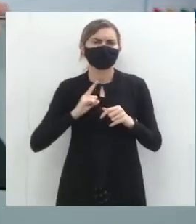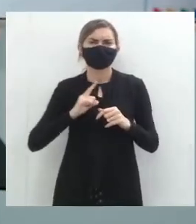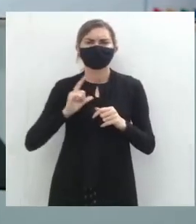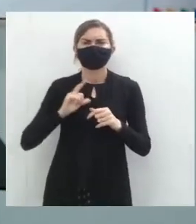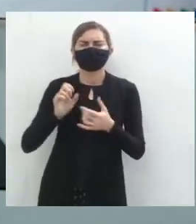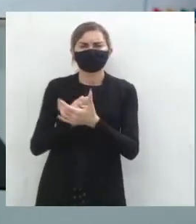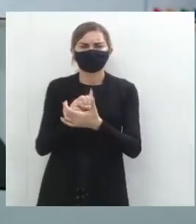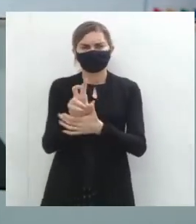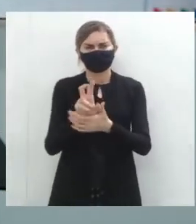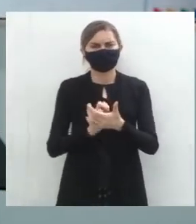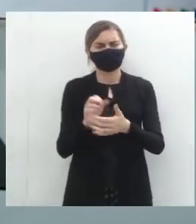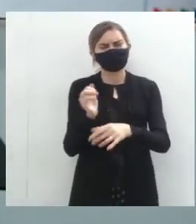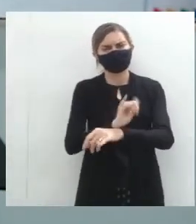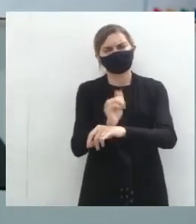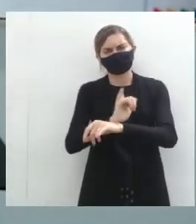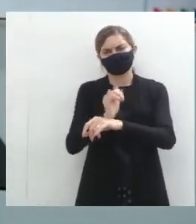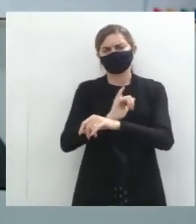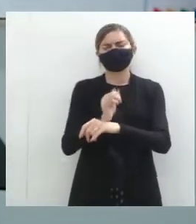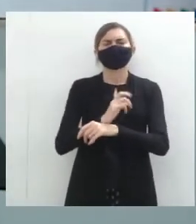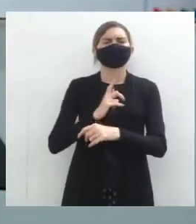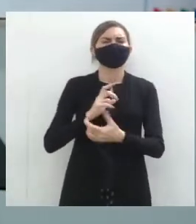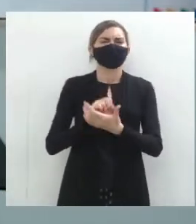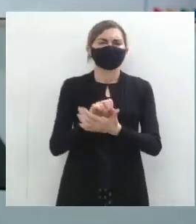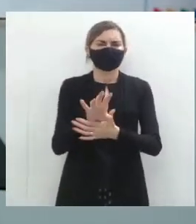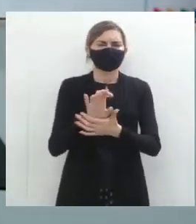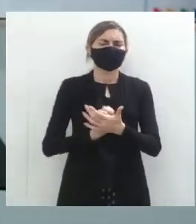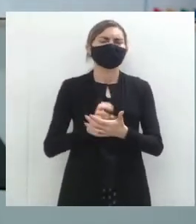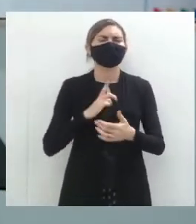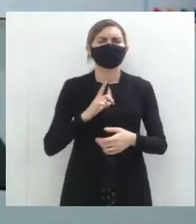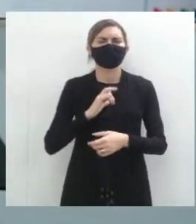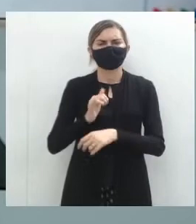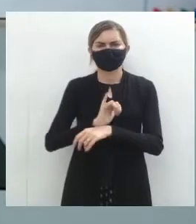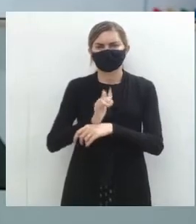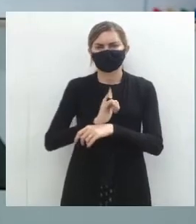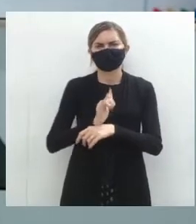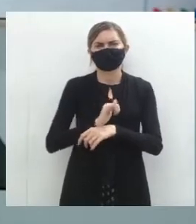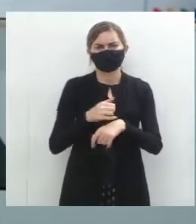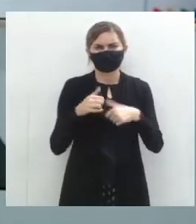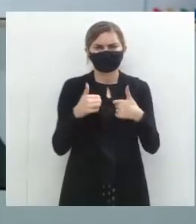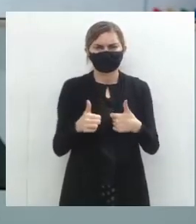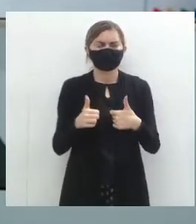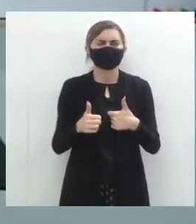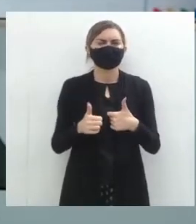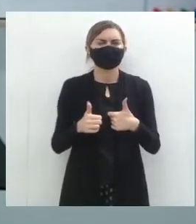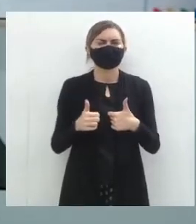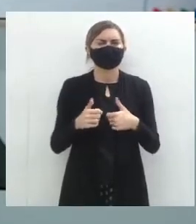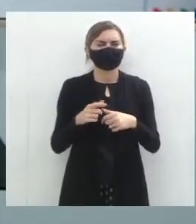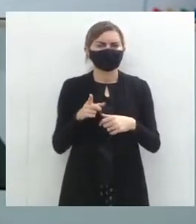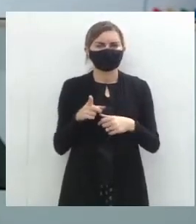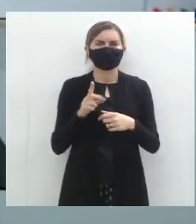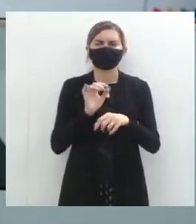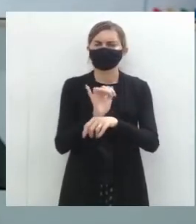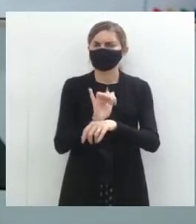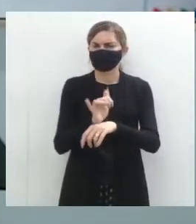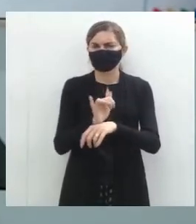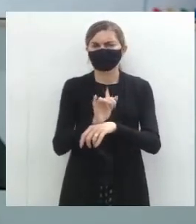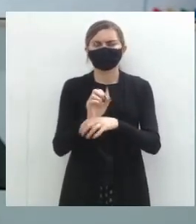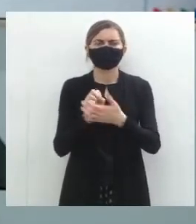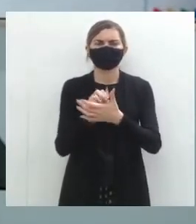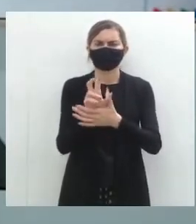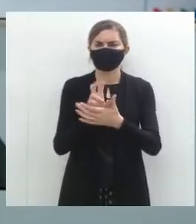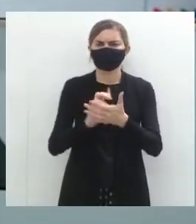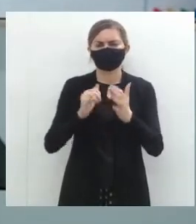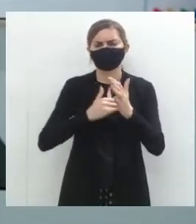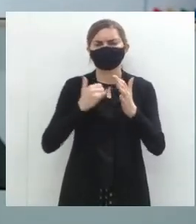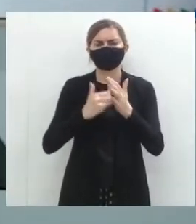canal do EducaPE no YouTube. Lá lembra que o EducaPE tem um canal no YouTube, beleza? O EducaPE tem um canal no YouTube. Você vai lá no YouTube, bota EducaPE, se